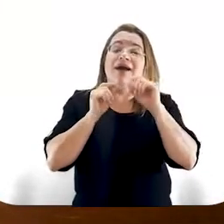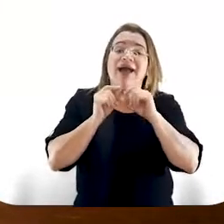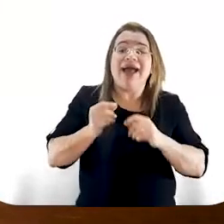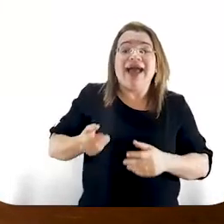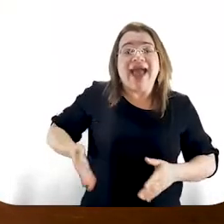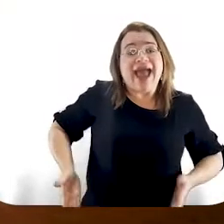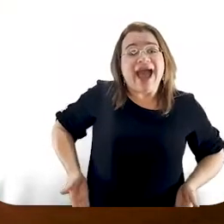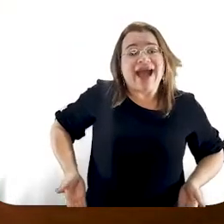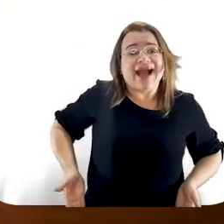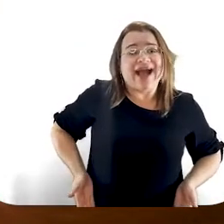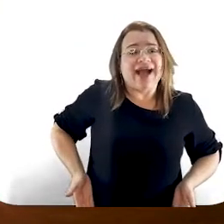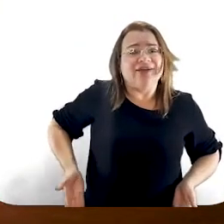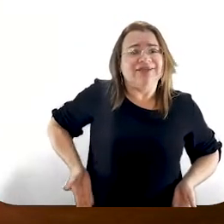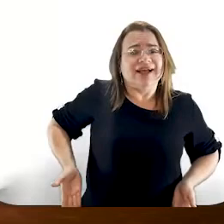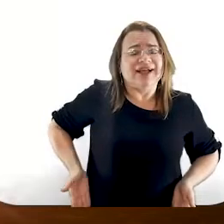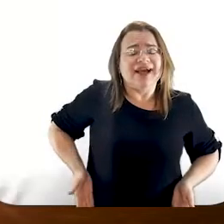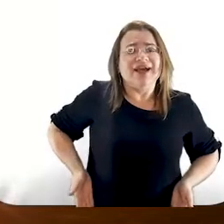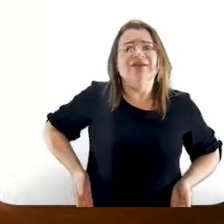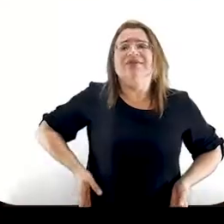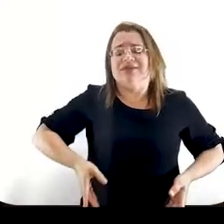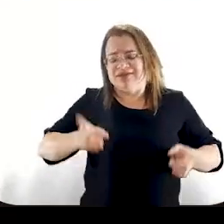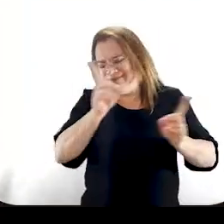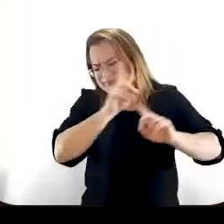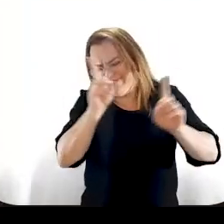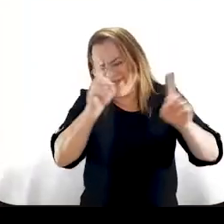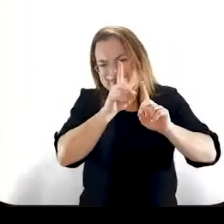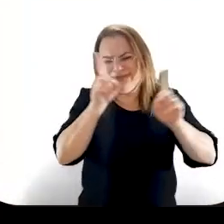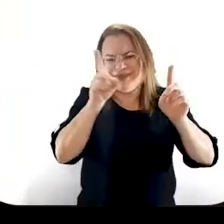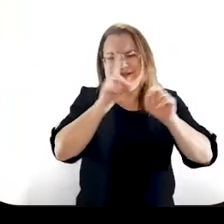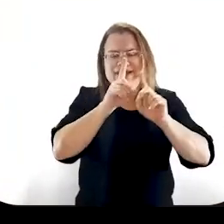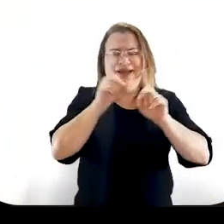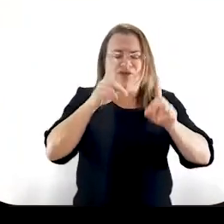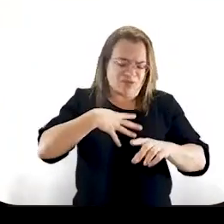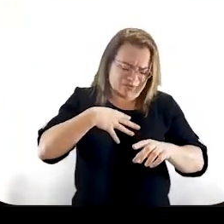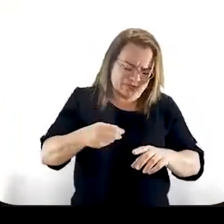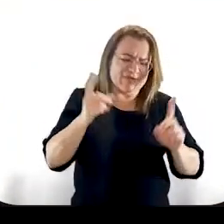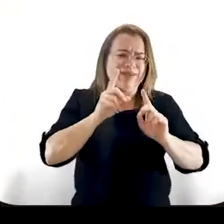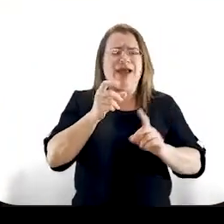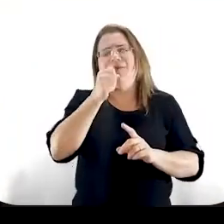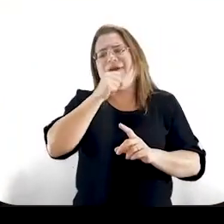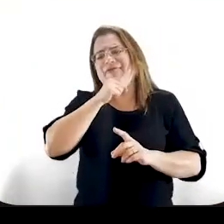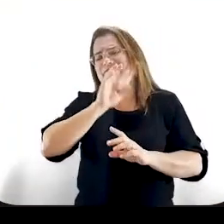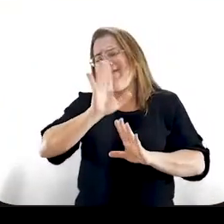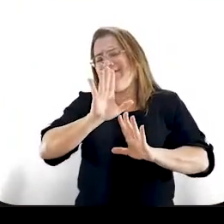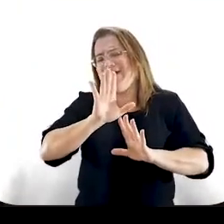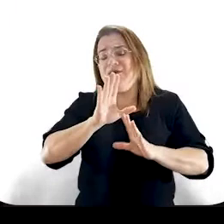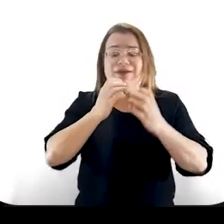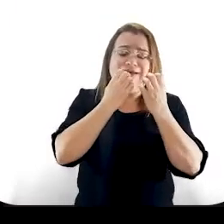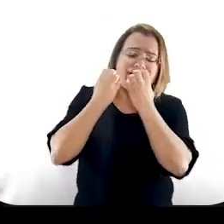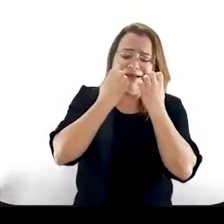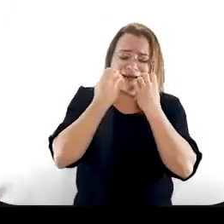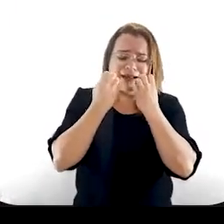Ah, é as calças. Não, Gonçalo, meu filho mais velho. É a gaita do cago.